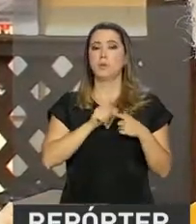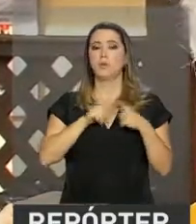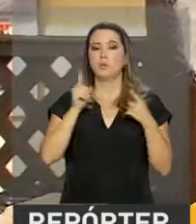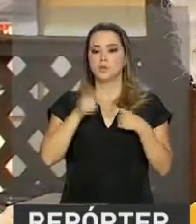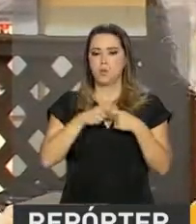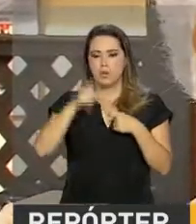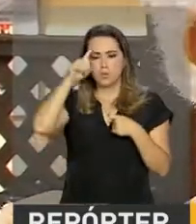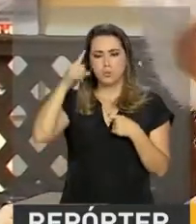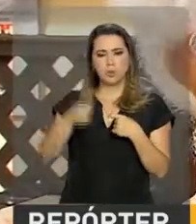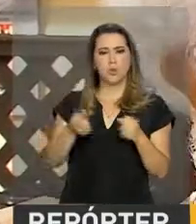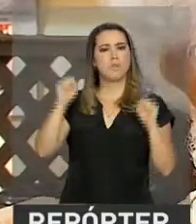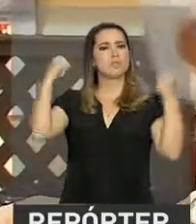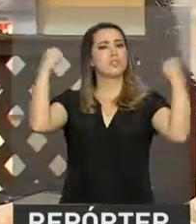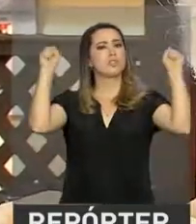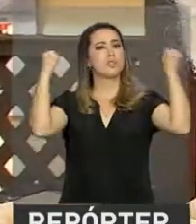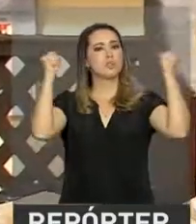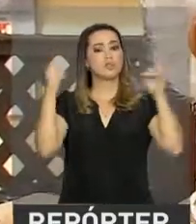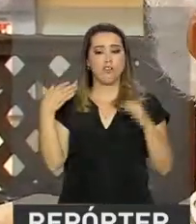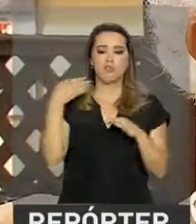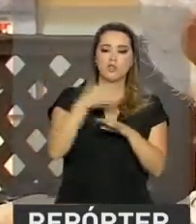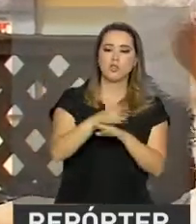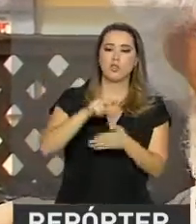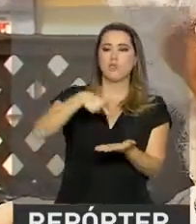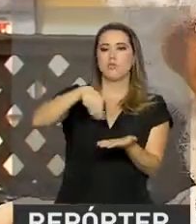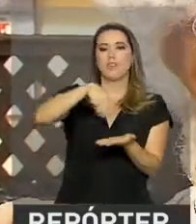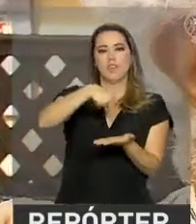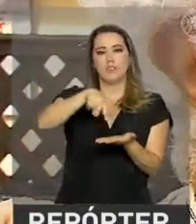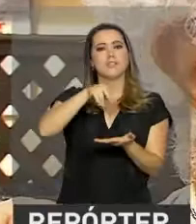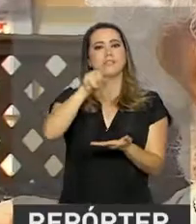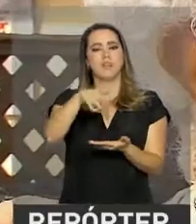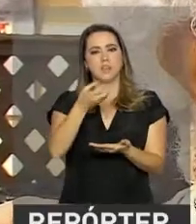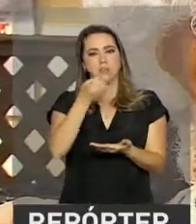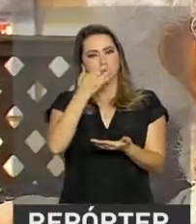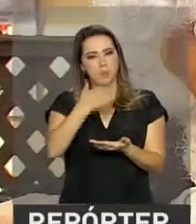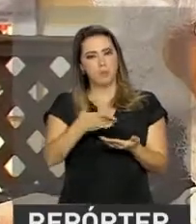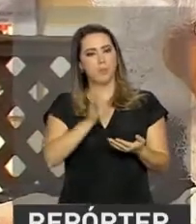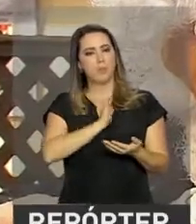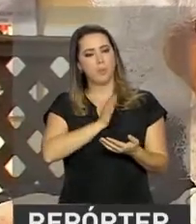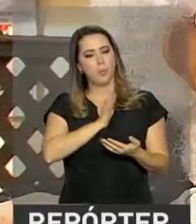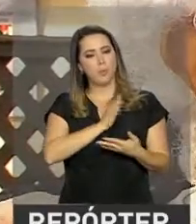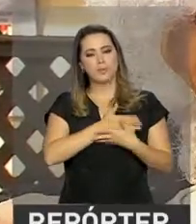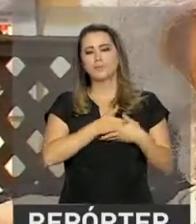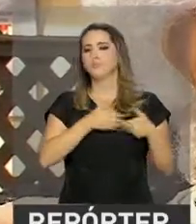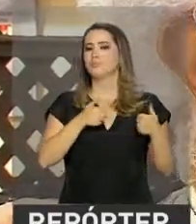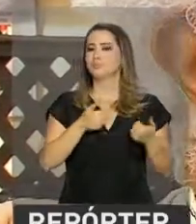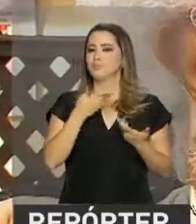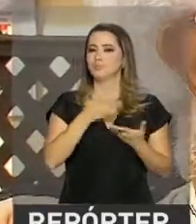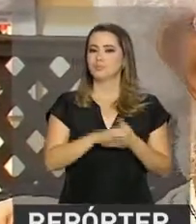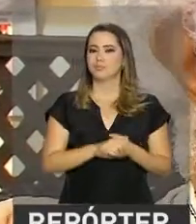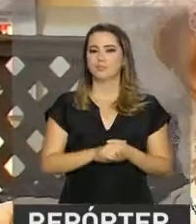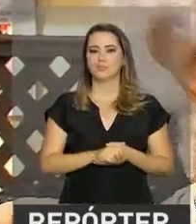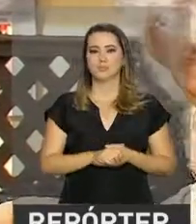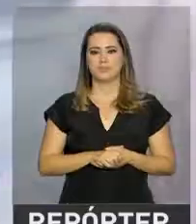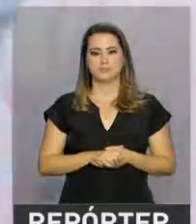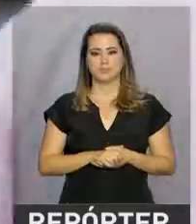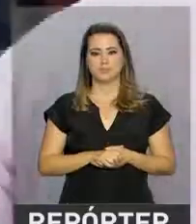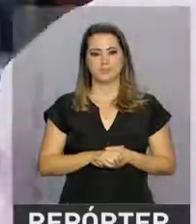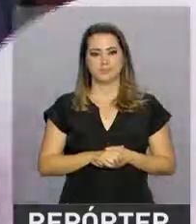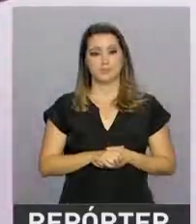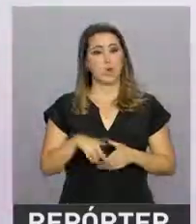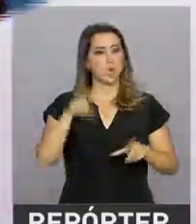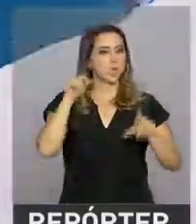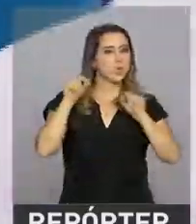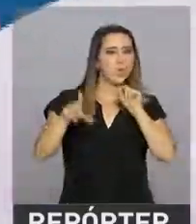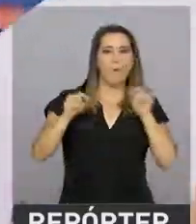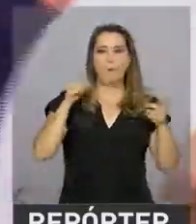ginástica e vim dançar, que é uma grande ginástica para para ajudar na recuperação, né? E opções